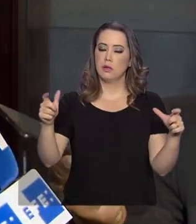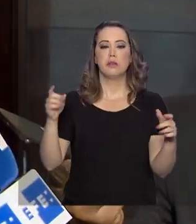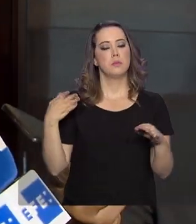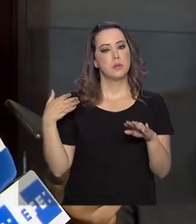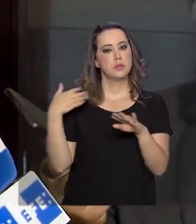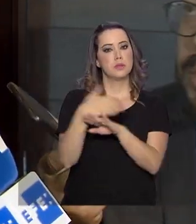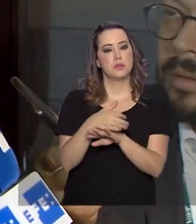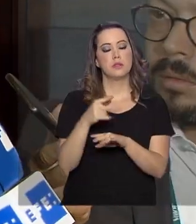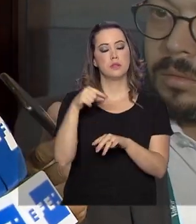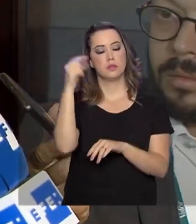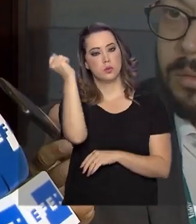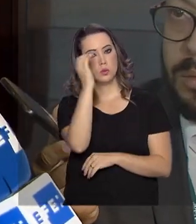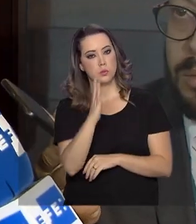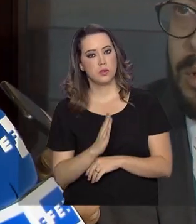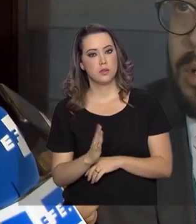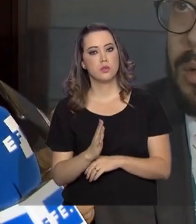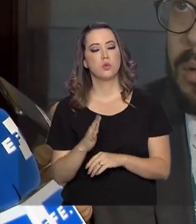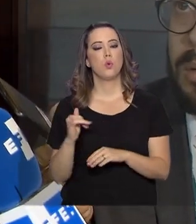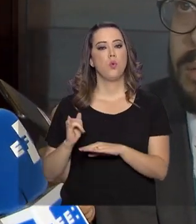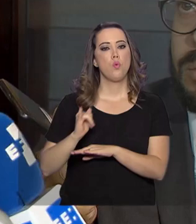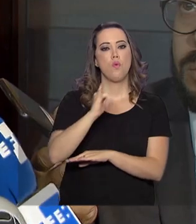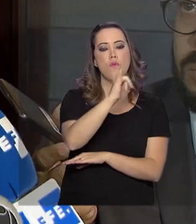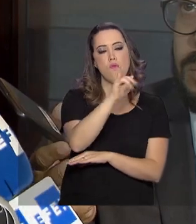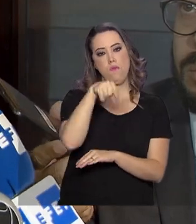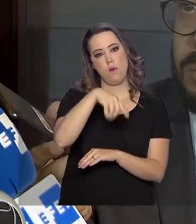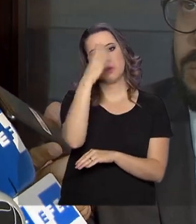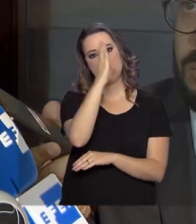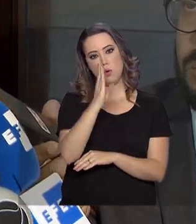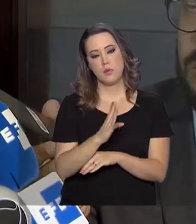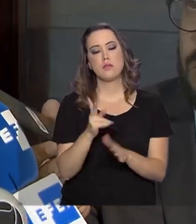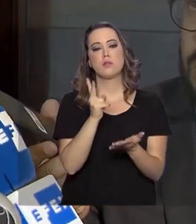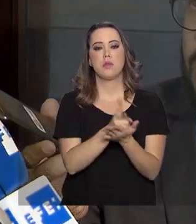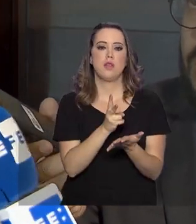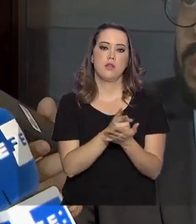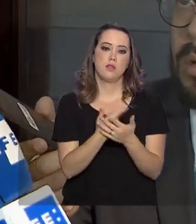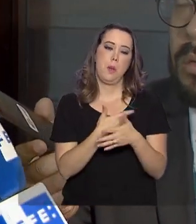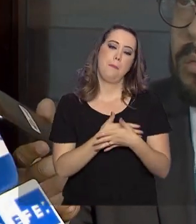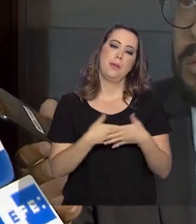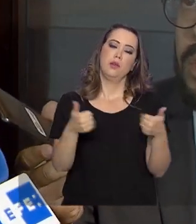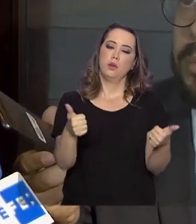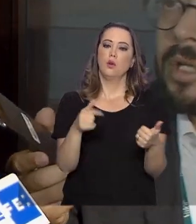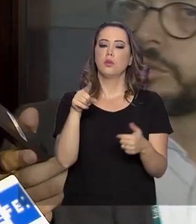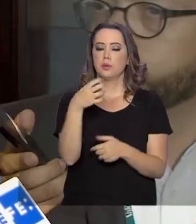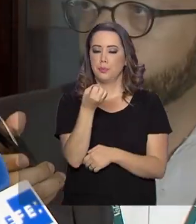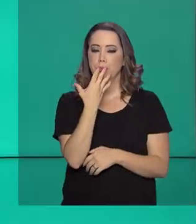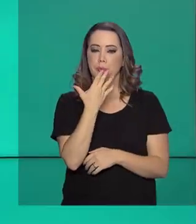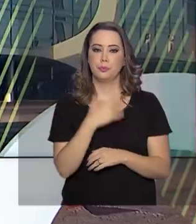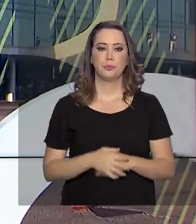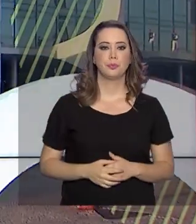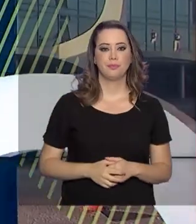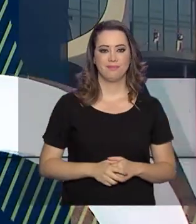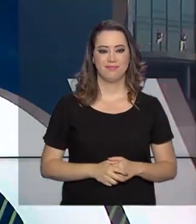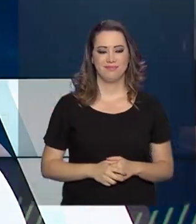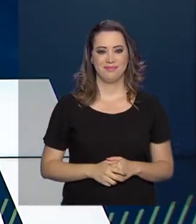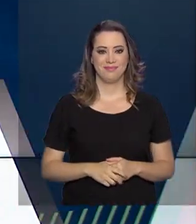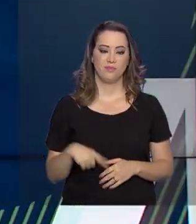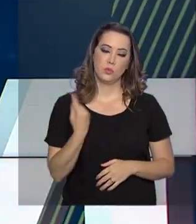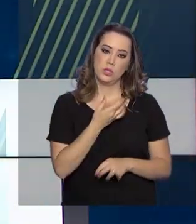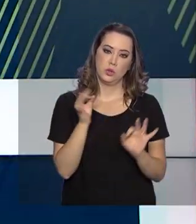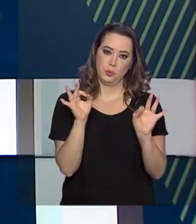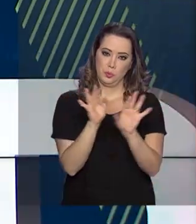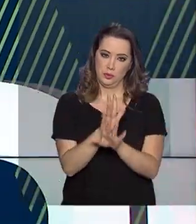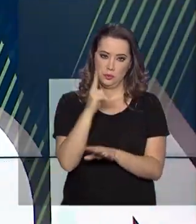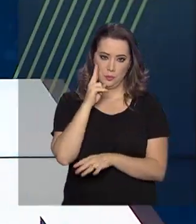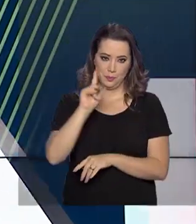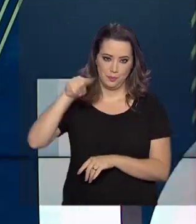mercado aéreo nacional, fazendo voos domésticos. Isso vai trazer mais competição e isso é muito bom para o consumidor. E a gente fica